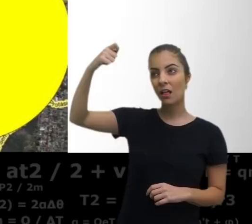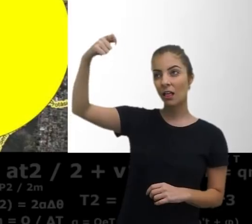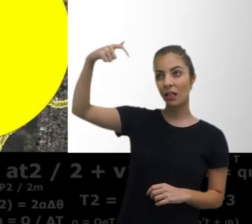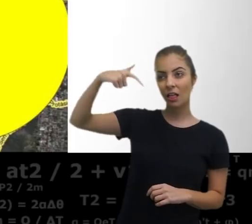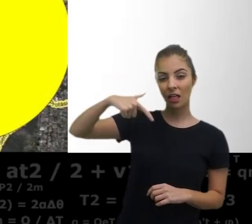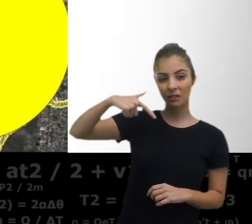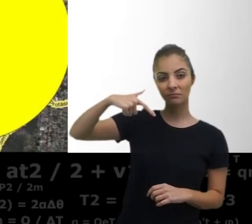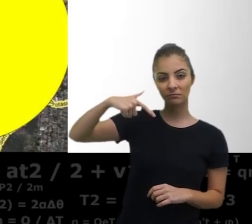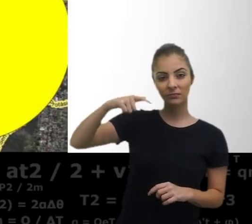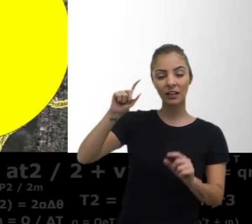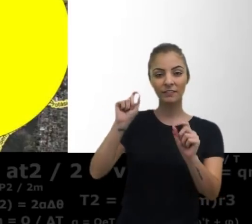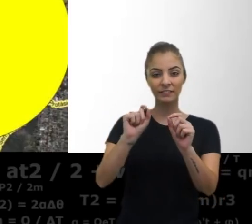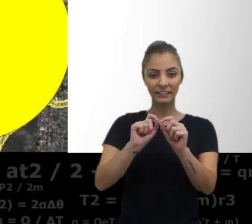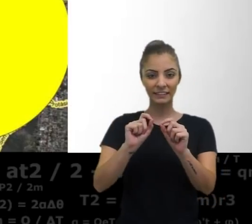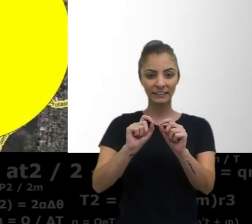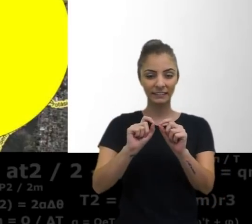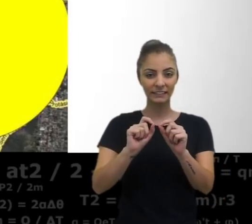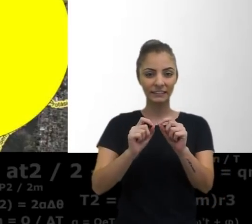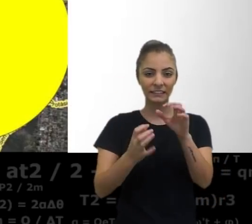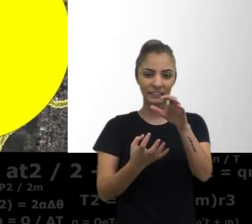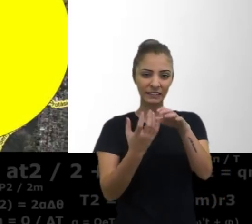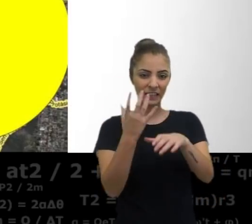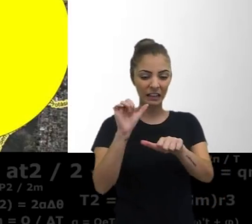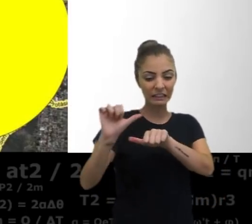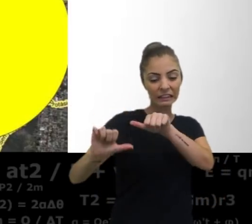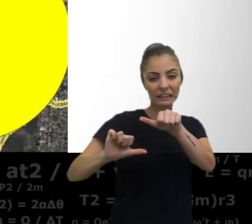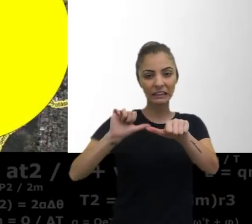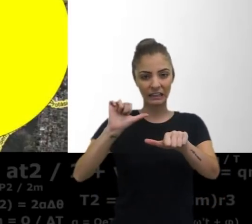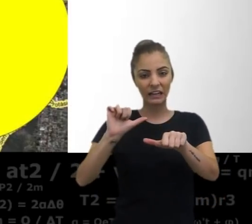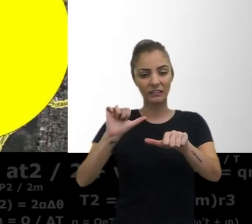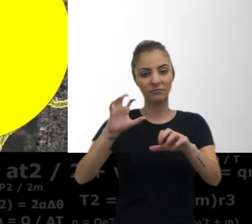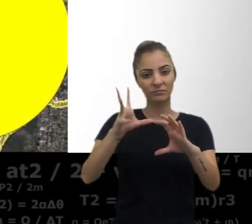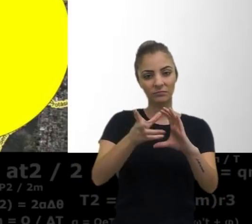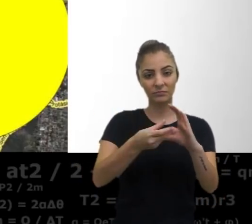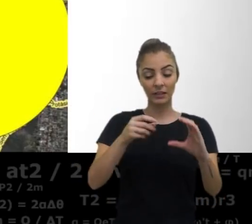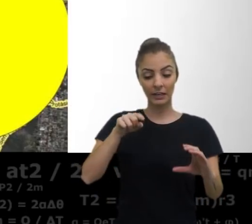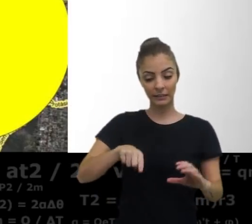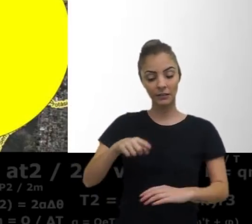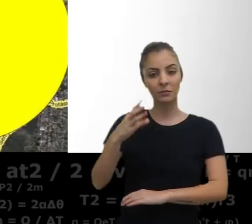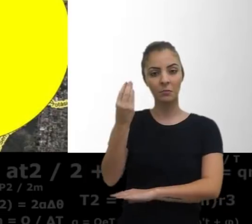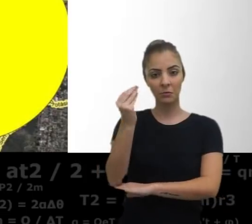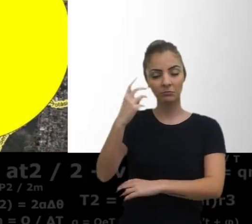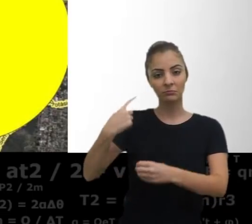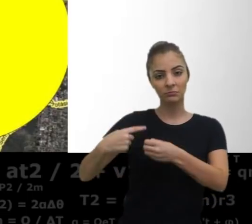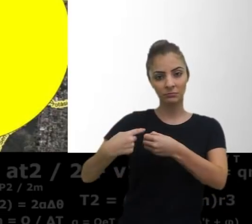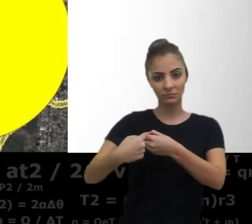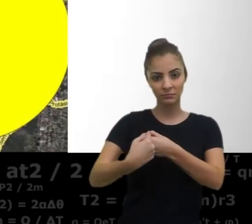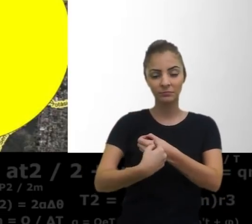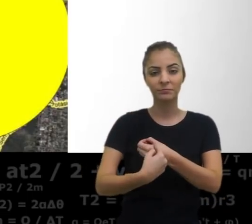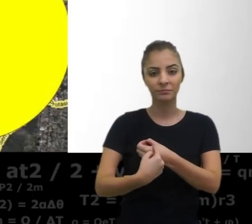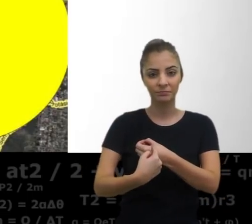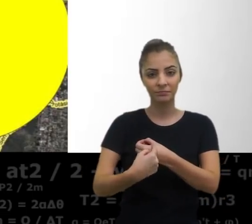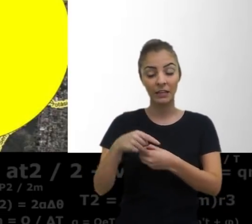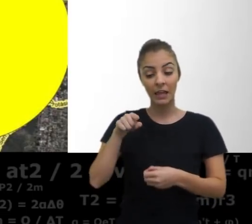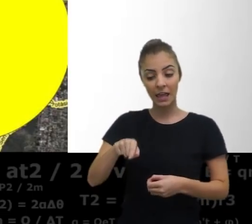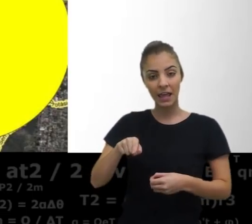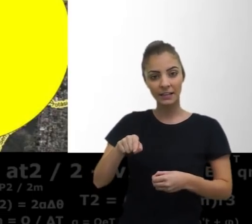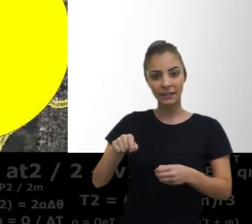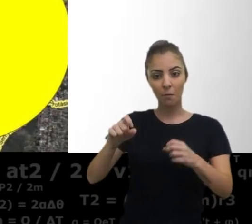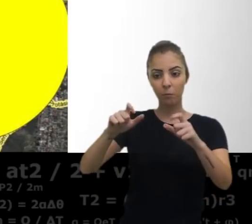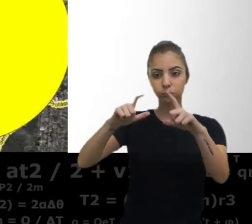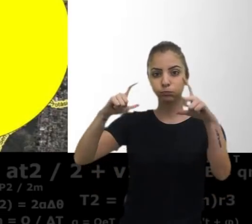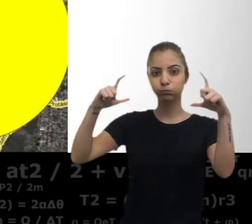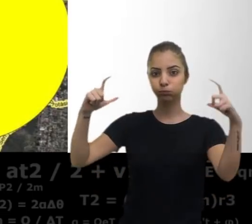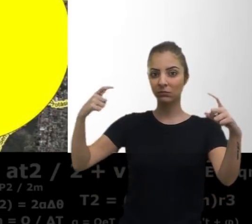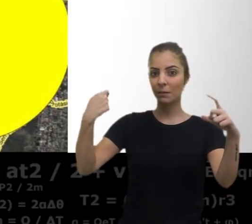formar um buraco negro, aqui está Porto Alegre, tá? Esse aqui seria o tamanho que o Sol precisaria ter. Tá? Então, coisa de 3 km, o